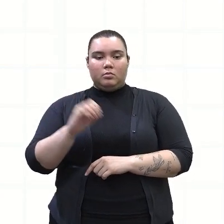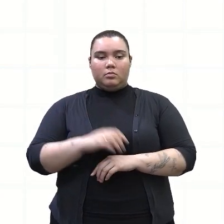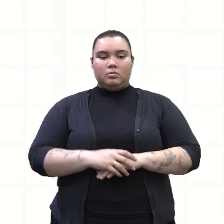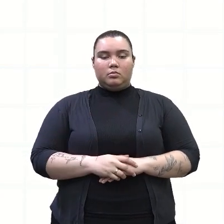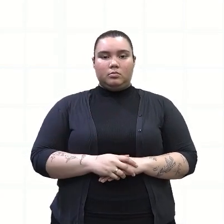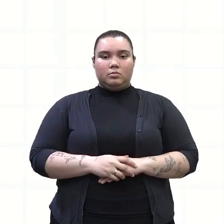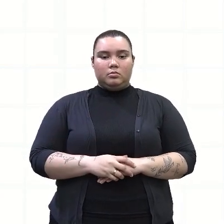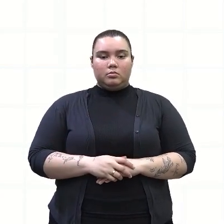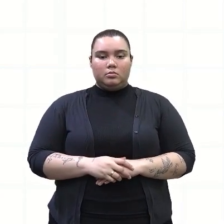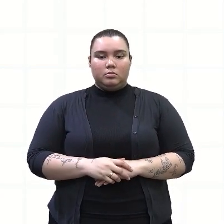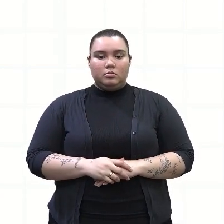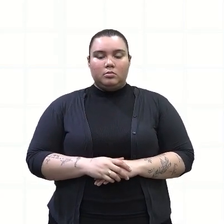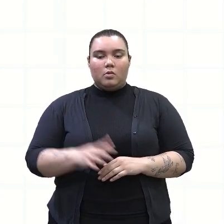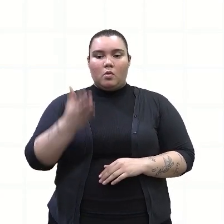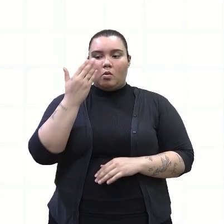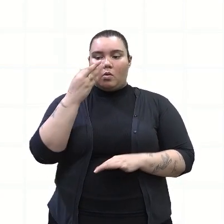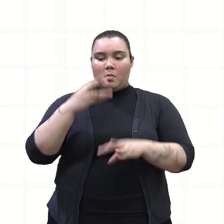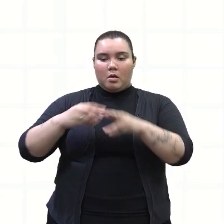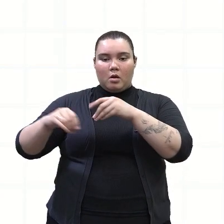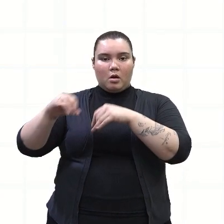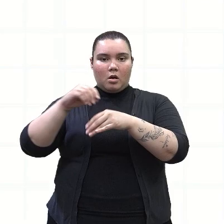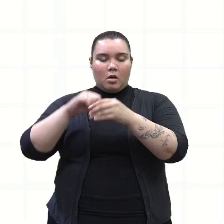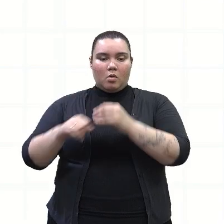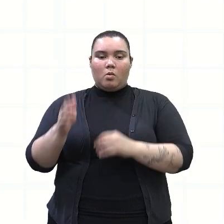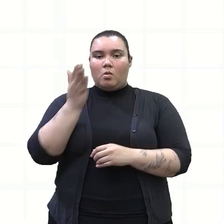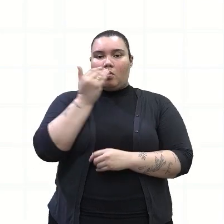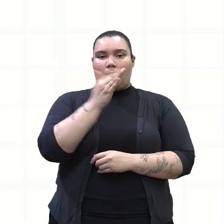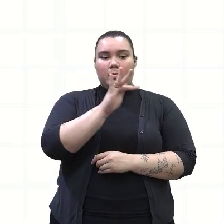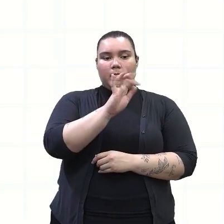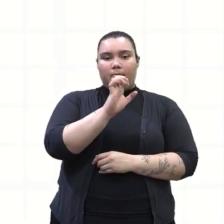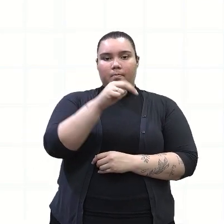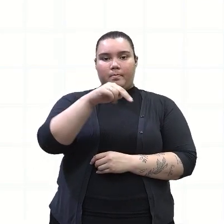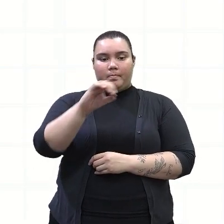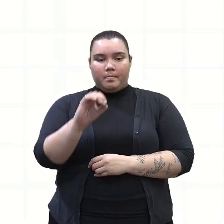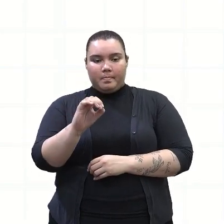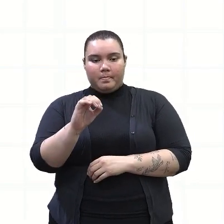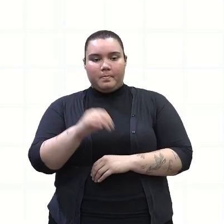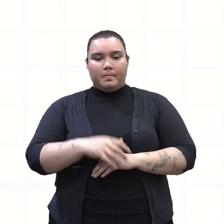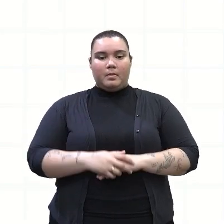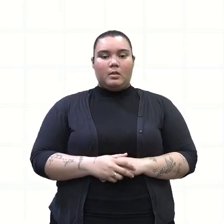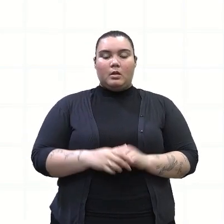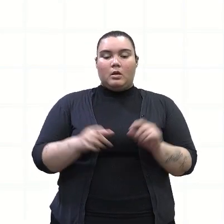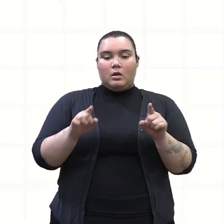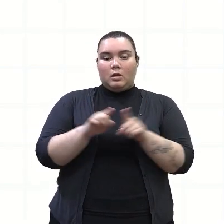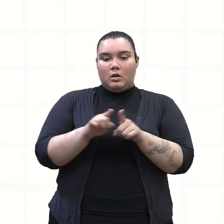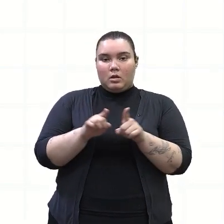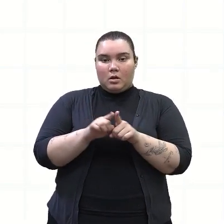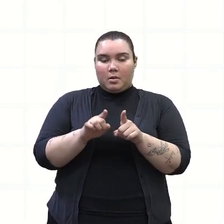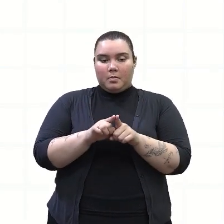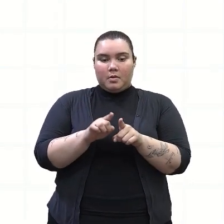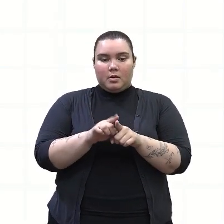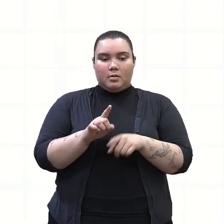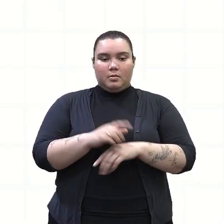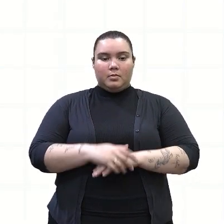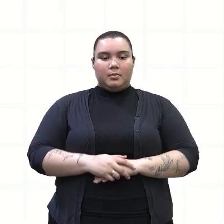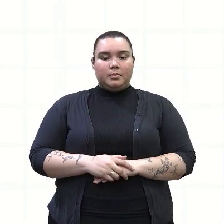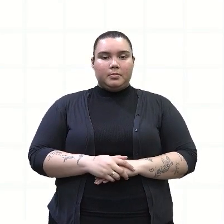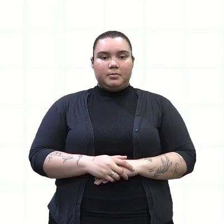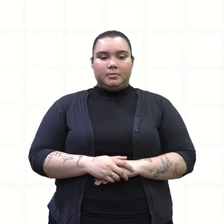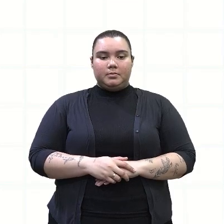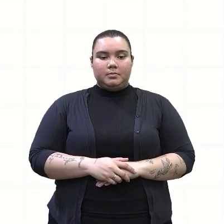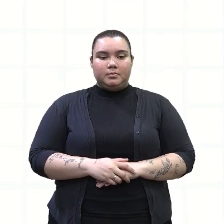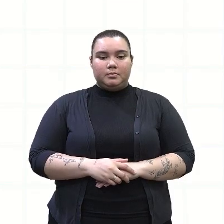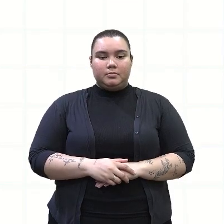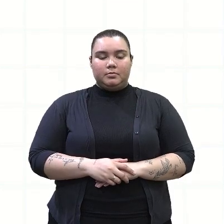come grãos secos, né? Come feno. E ainda por cima, he is also free. Ó,